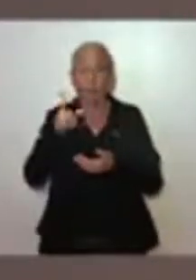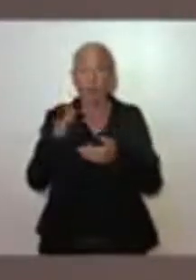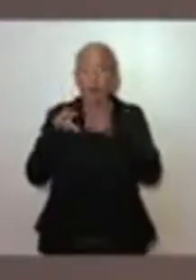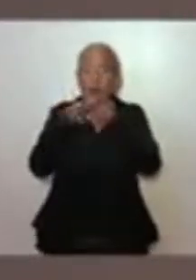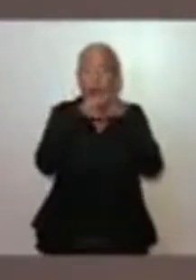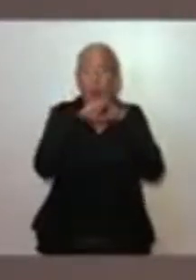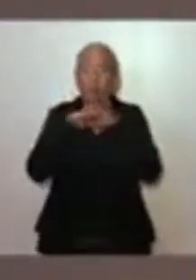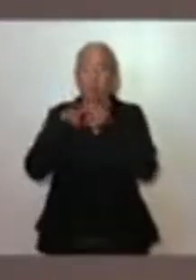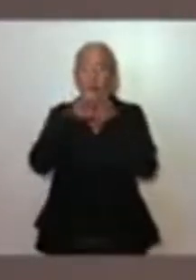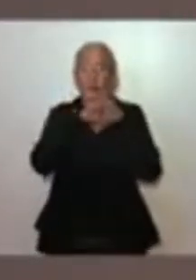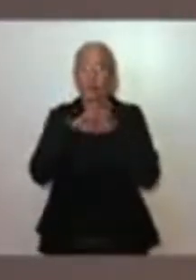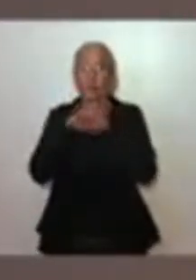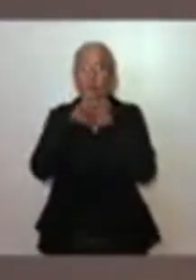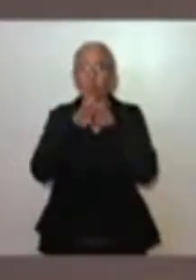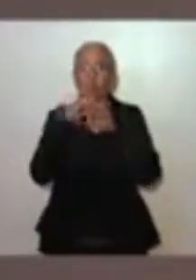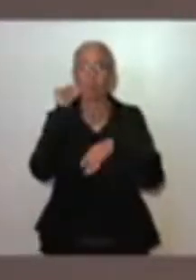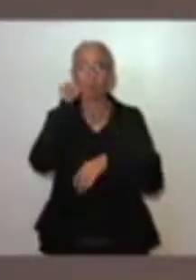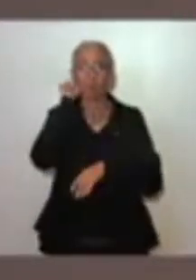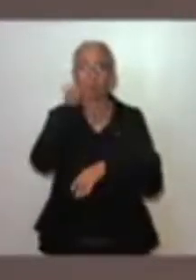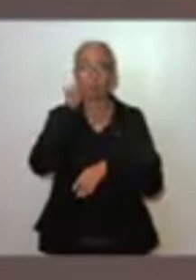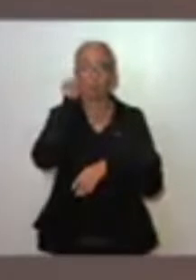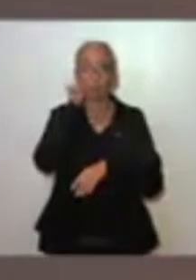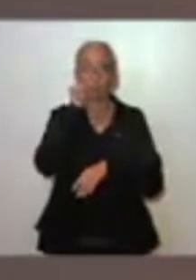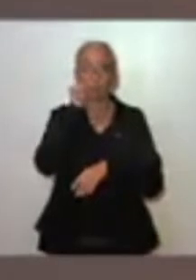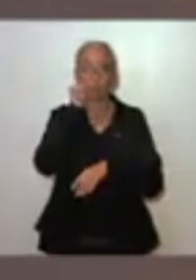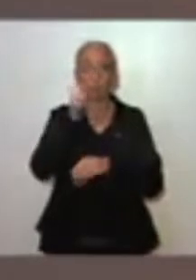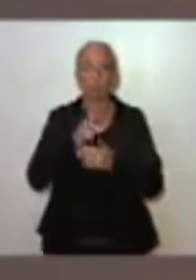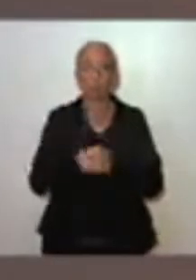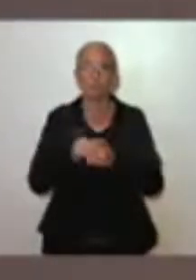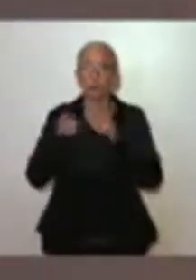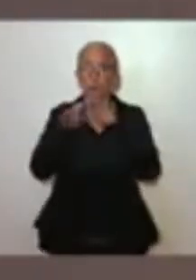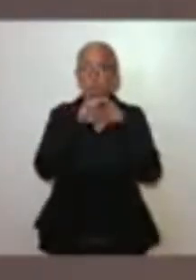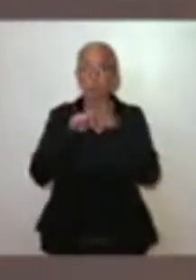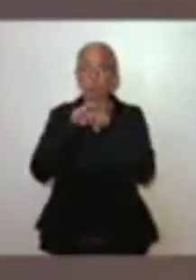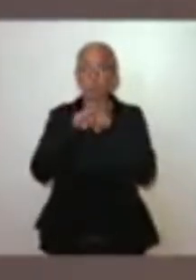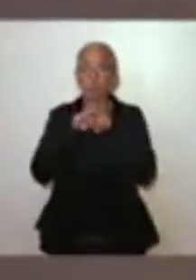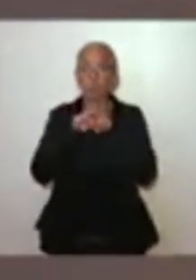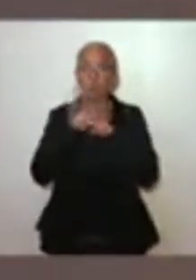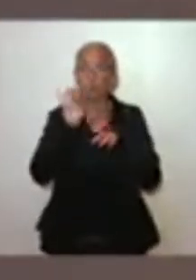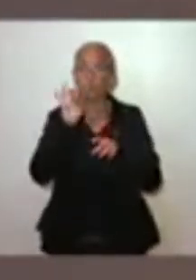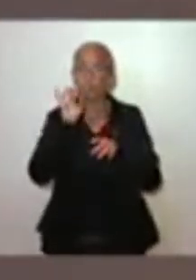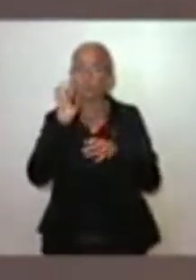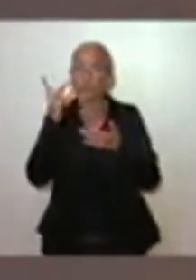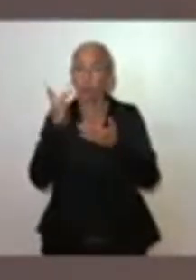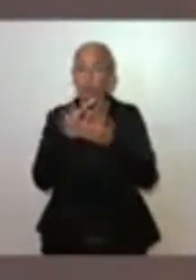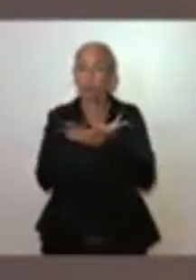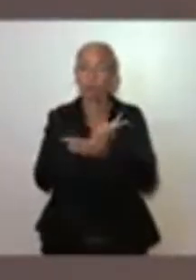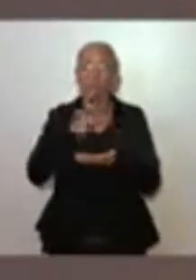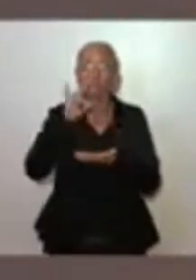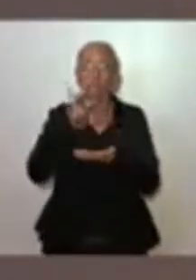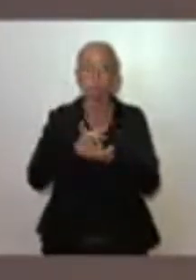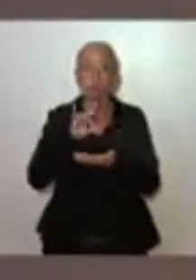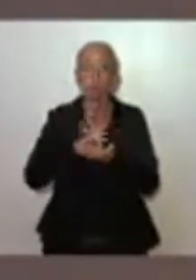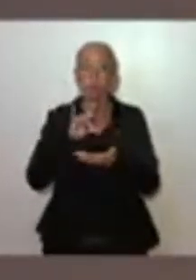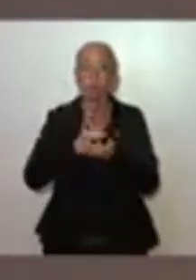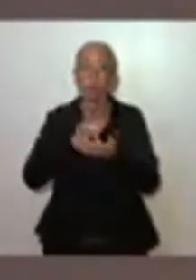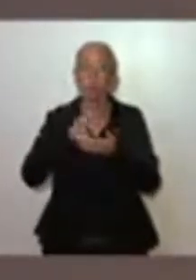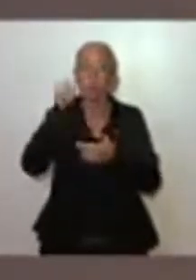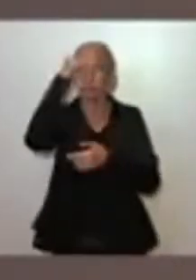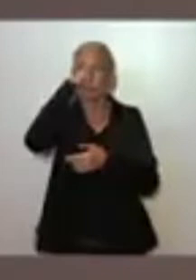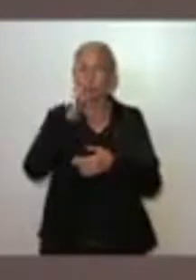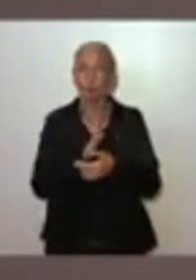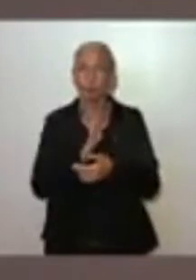igualdade das mulheres só veio plenamente no Brasil